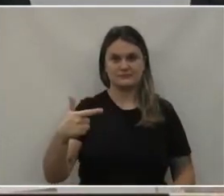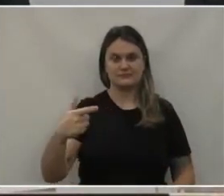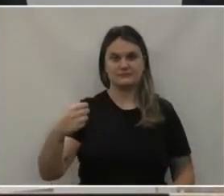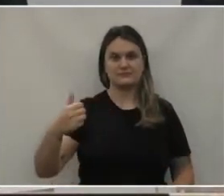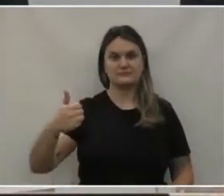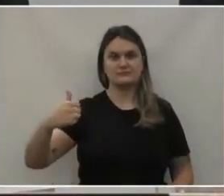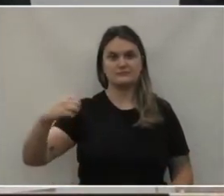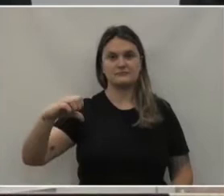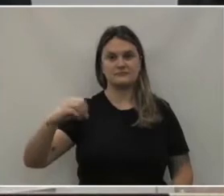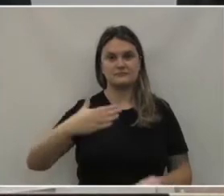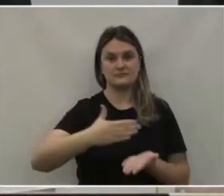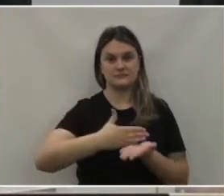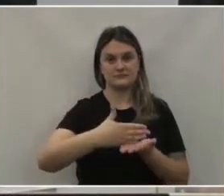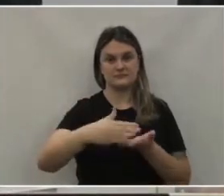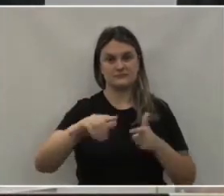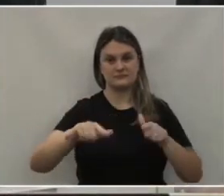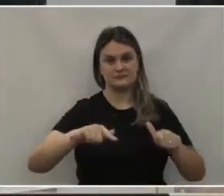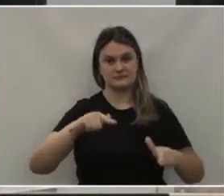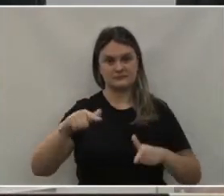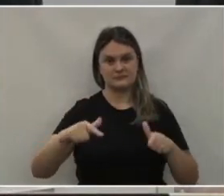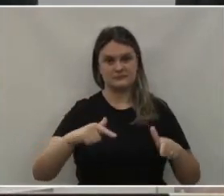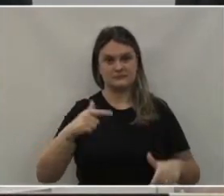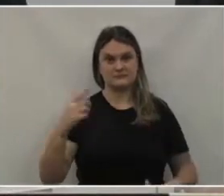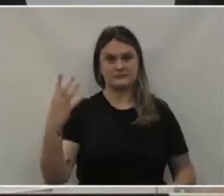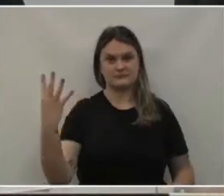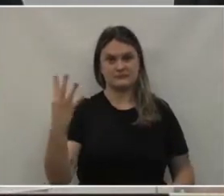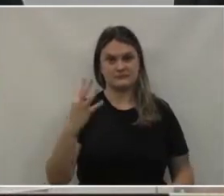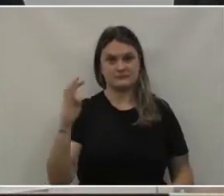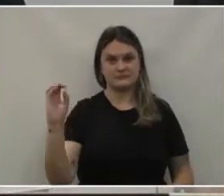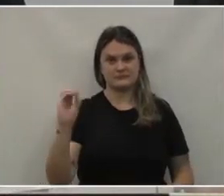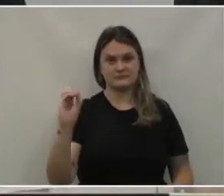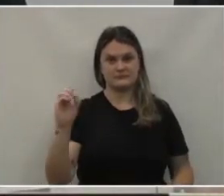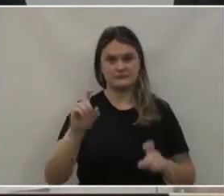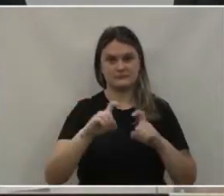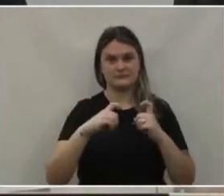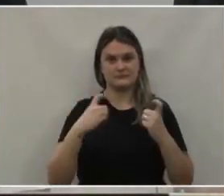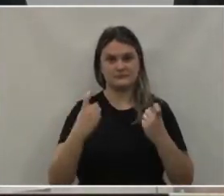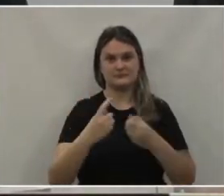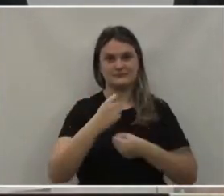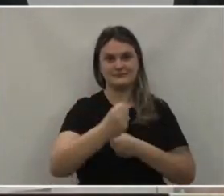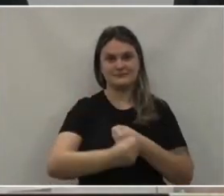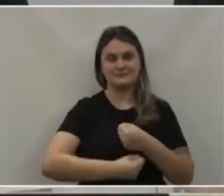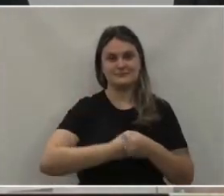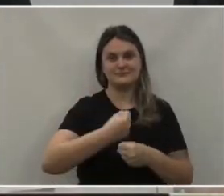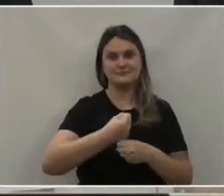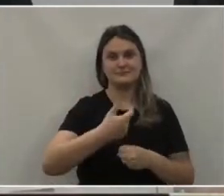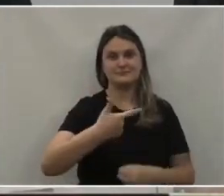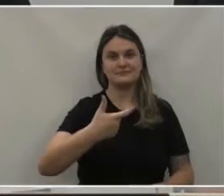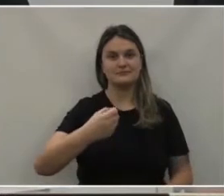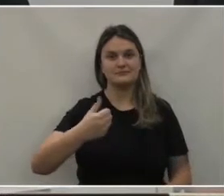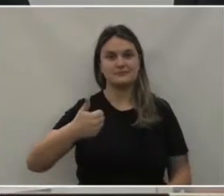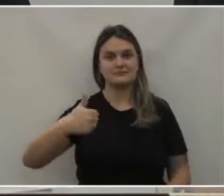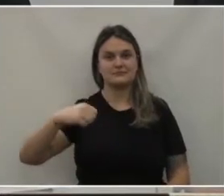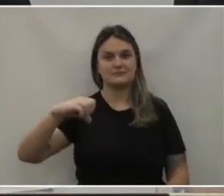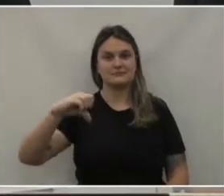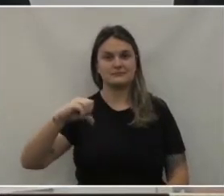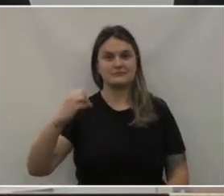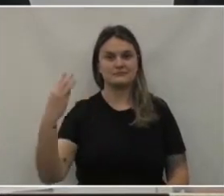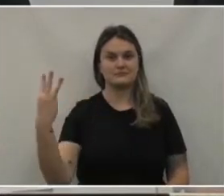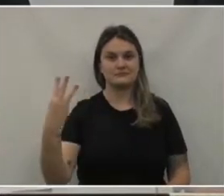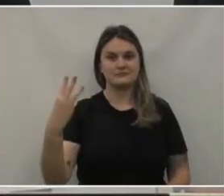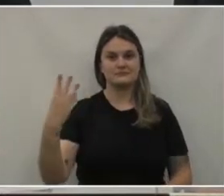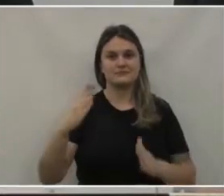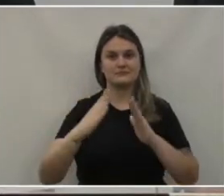2019. Declaro abertos os trabalhos da 40ª reunião ordinária do exercício de 2019, da